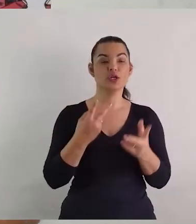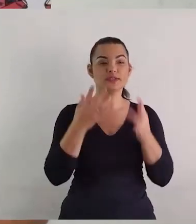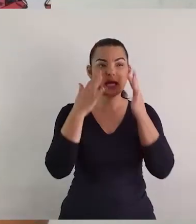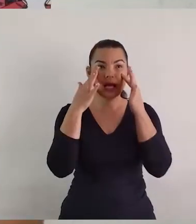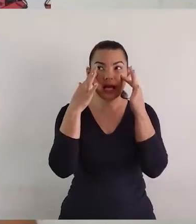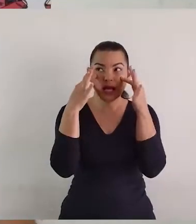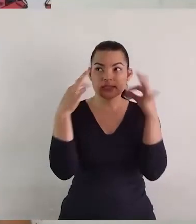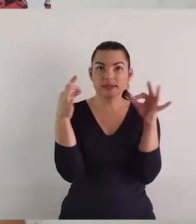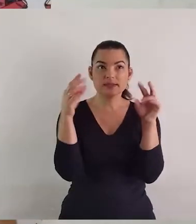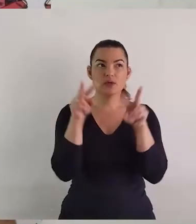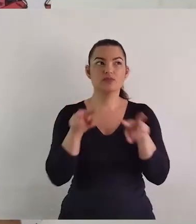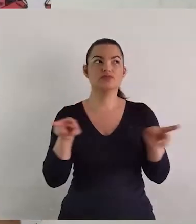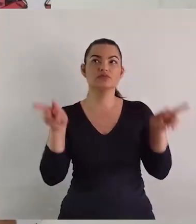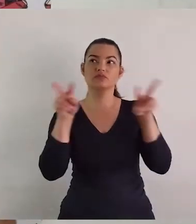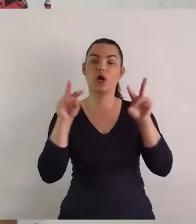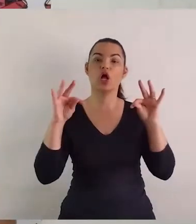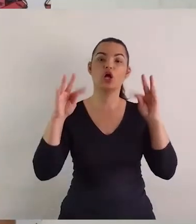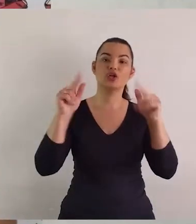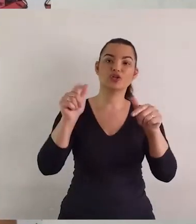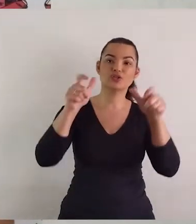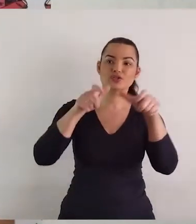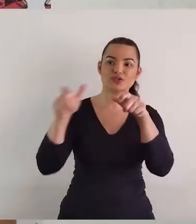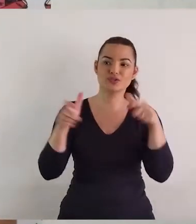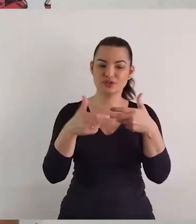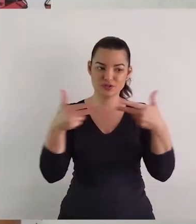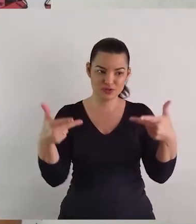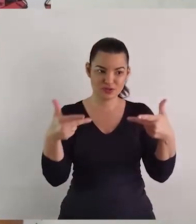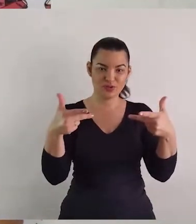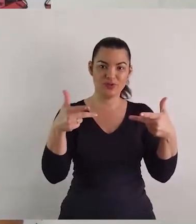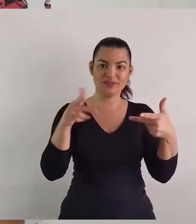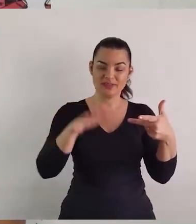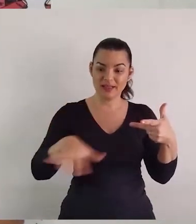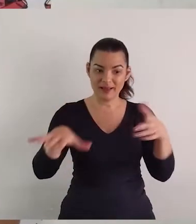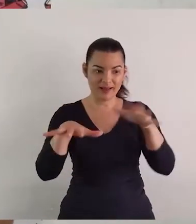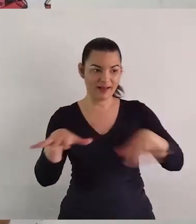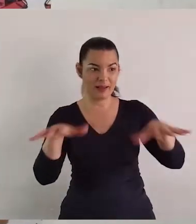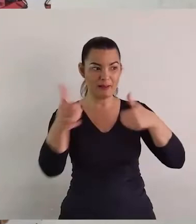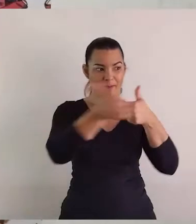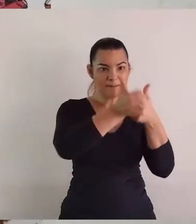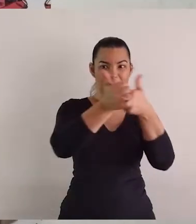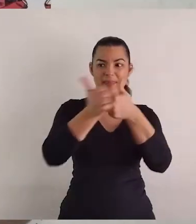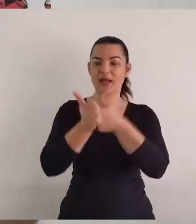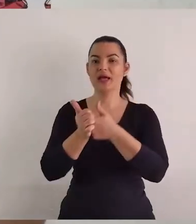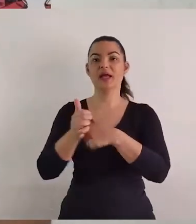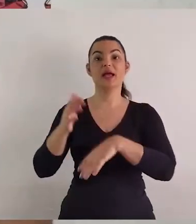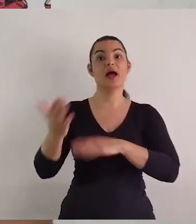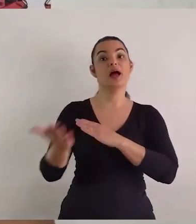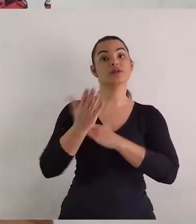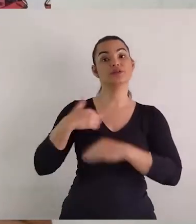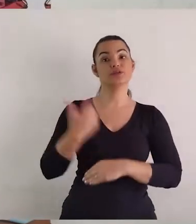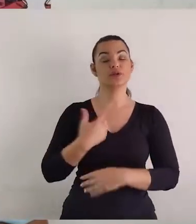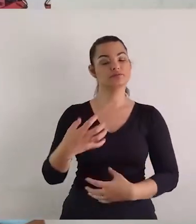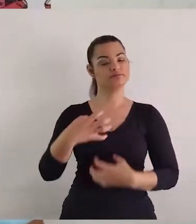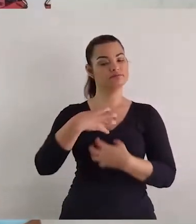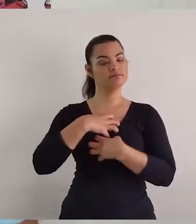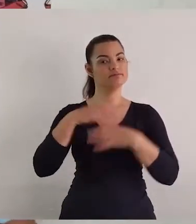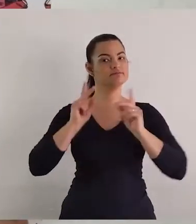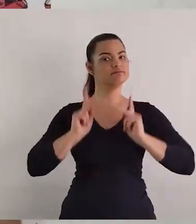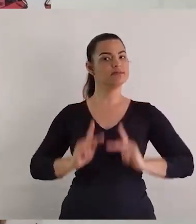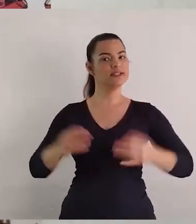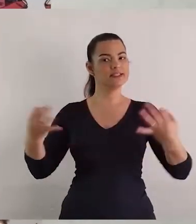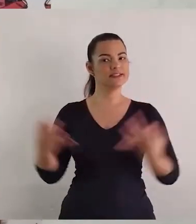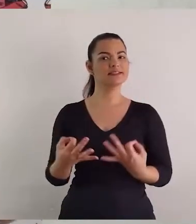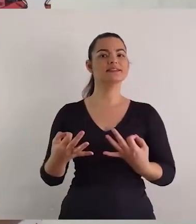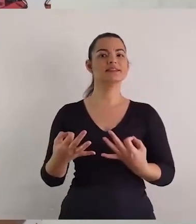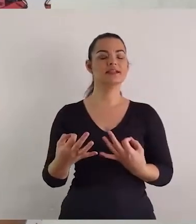de todos os espaços que nós temos à nossa volta que faz com que a gente possa se comportar corretamente nesses